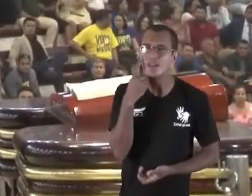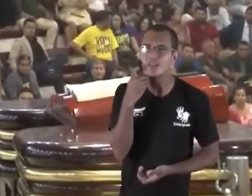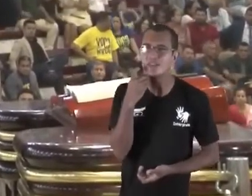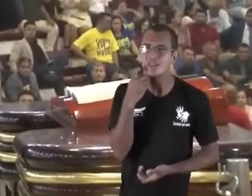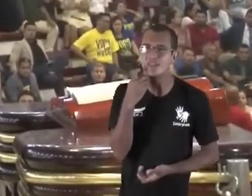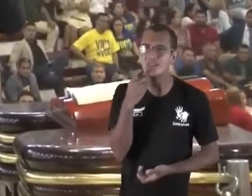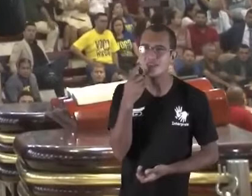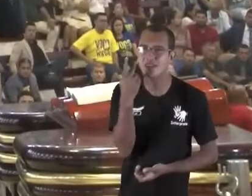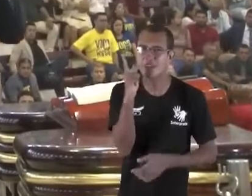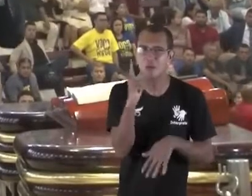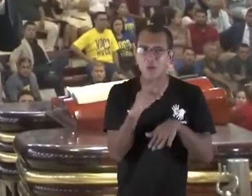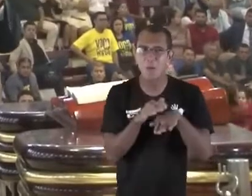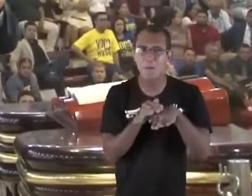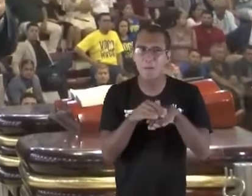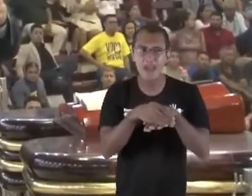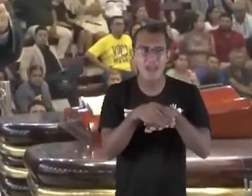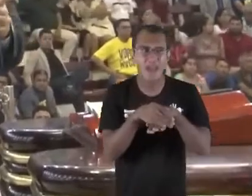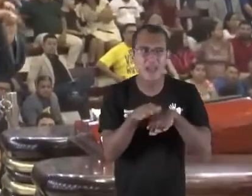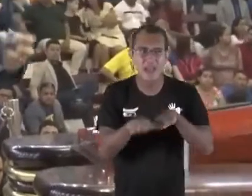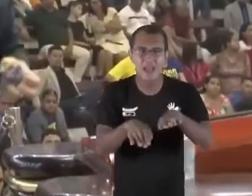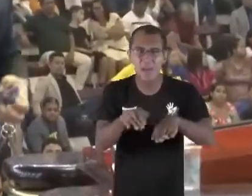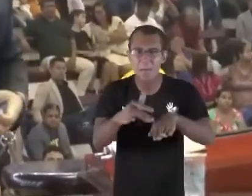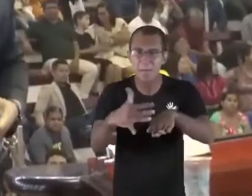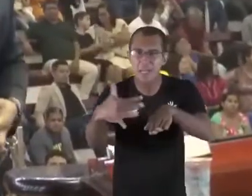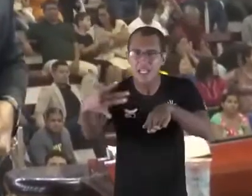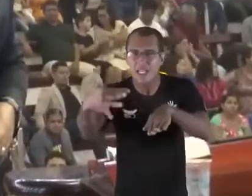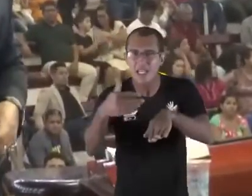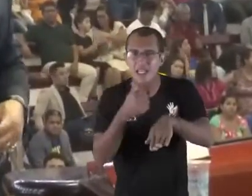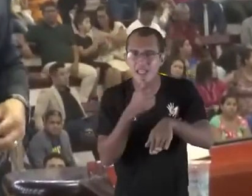Teus pés ainda brilham.